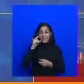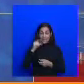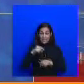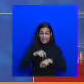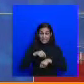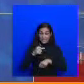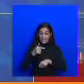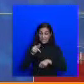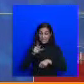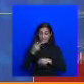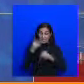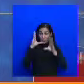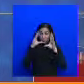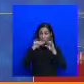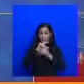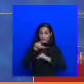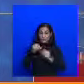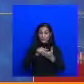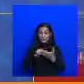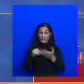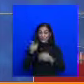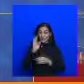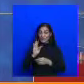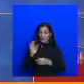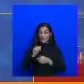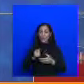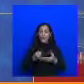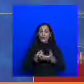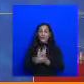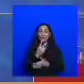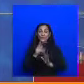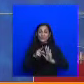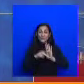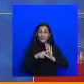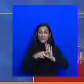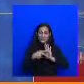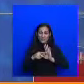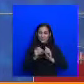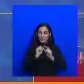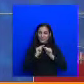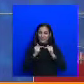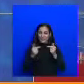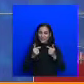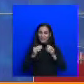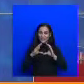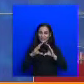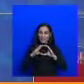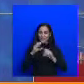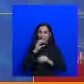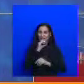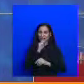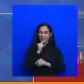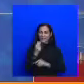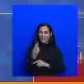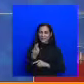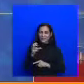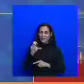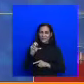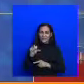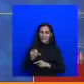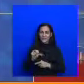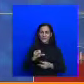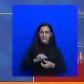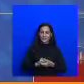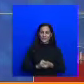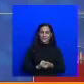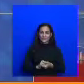da noite, tem sorteio da Loteria Federal. Garanta o seu bilhete e boa sorte. Bola laranja, 29.